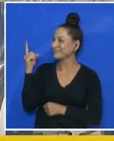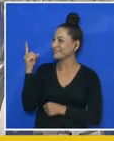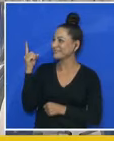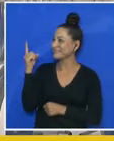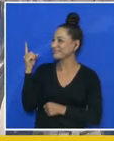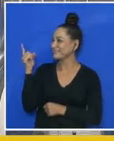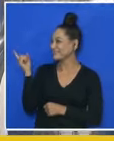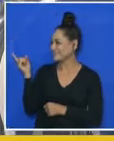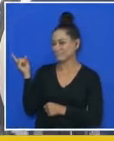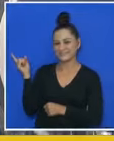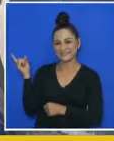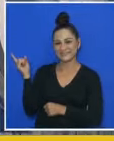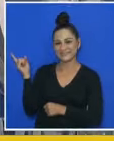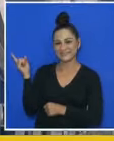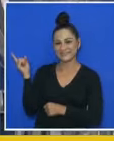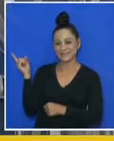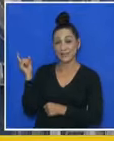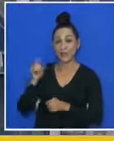Valendo!